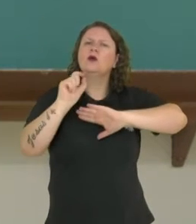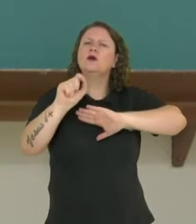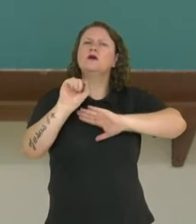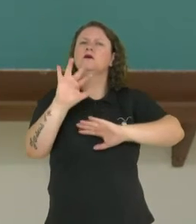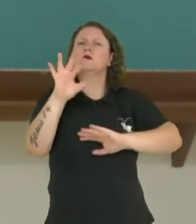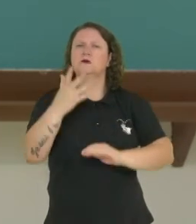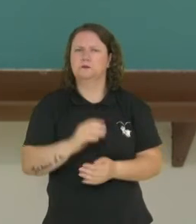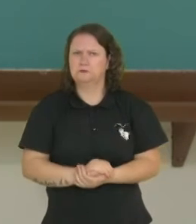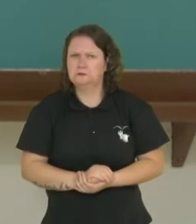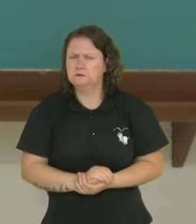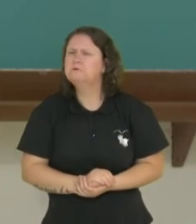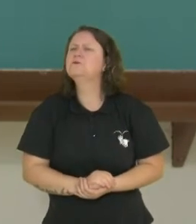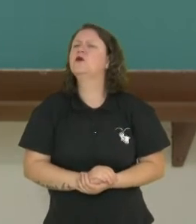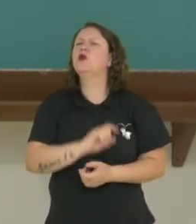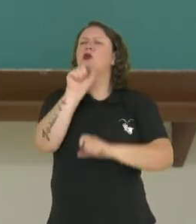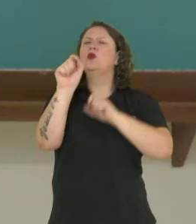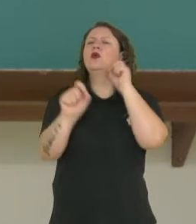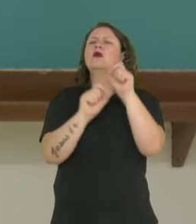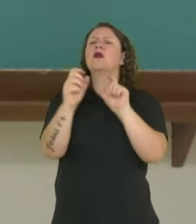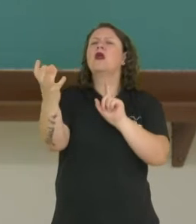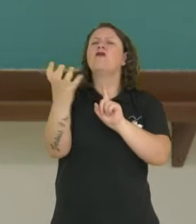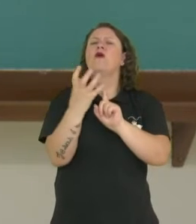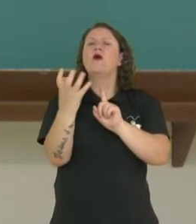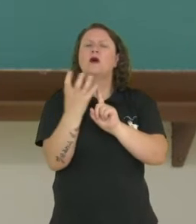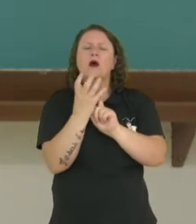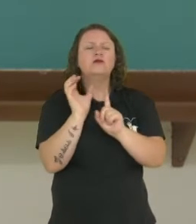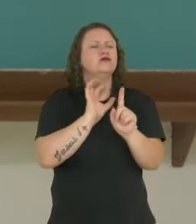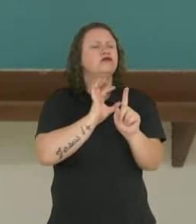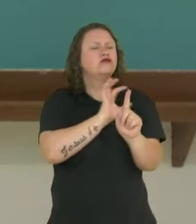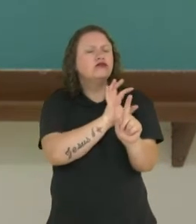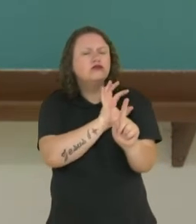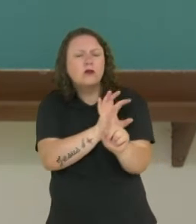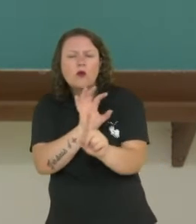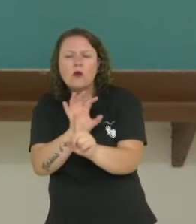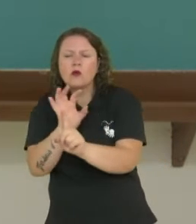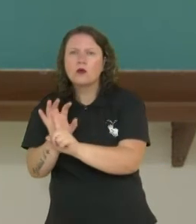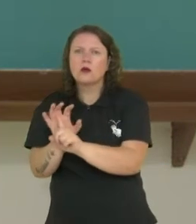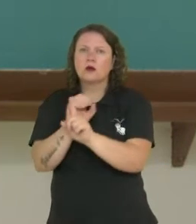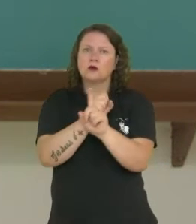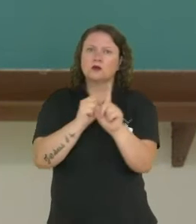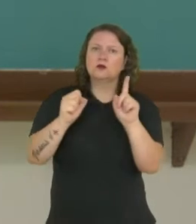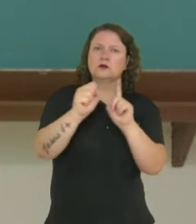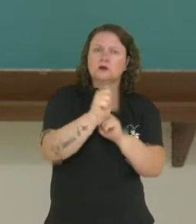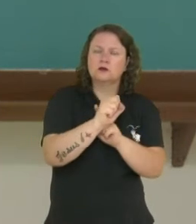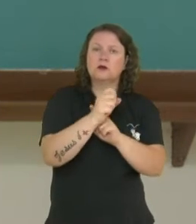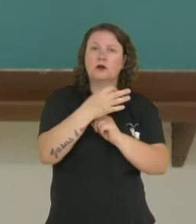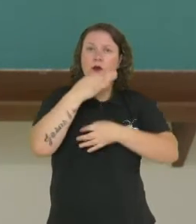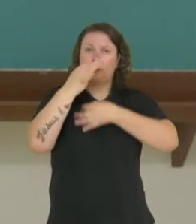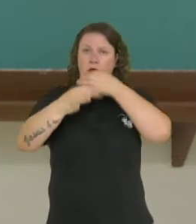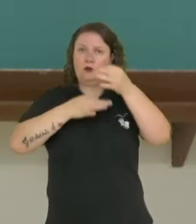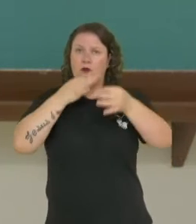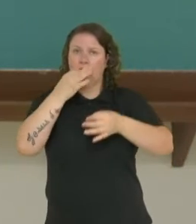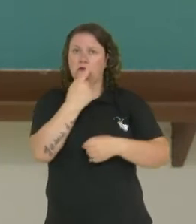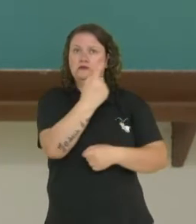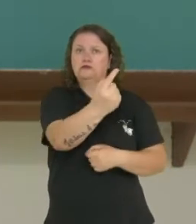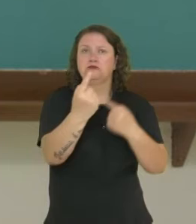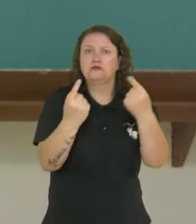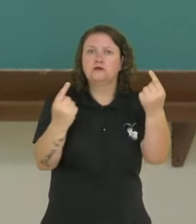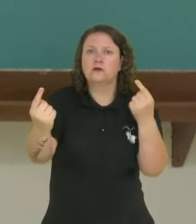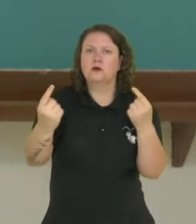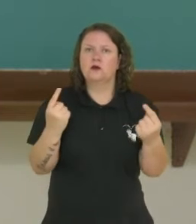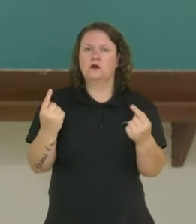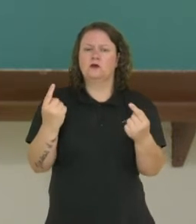Sul? Em que isso influencia na sociedade, né? E também qual a sua opinião, né, quanto a esse tipo